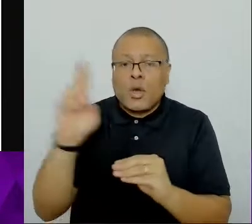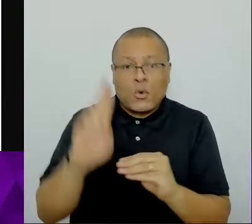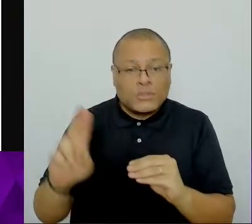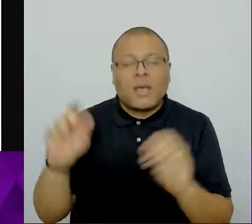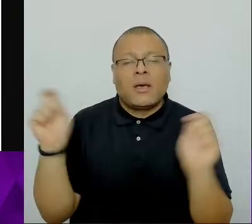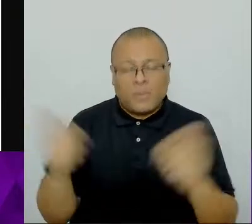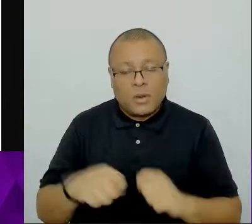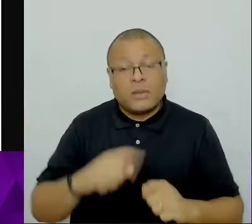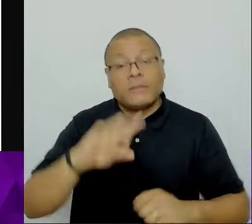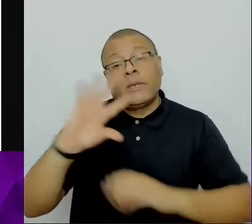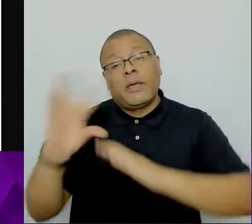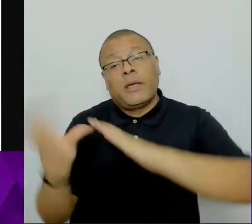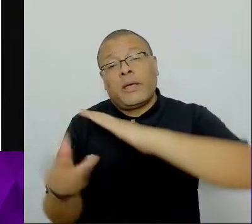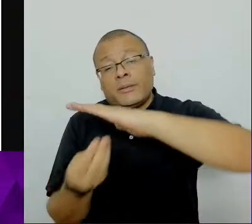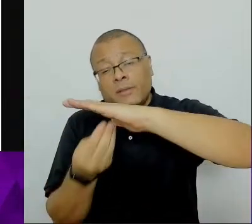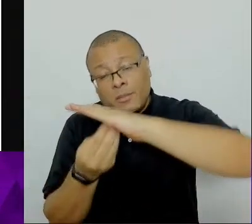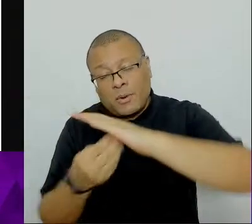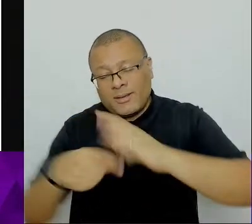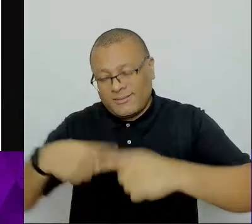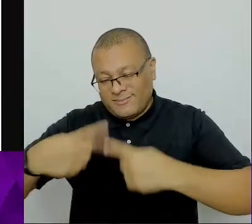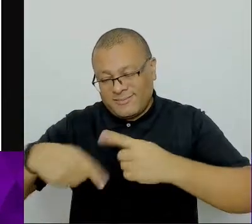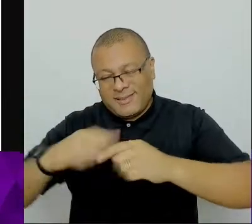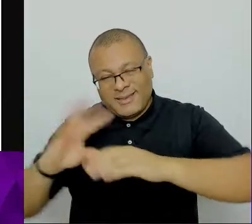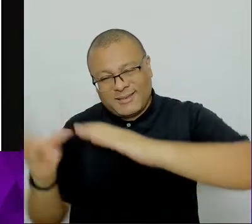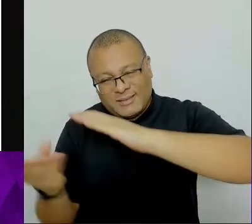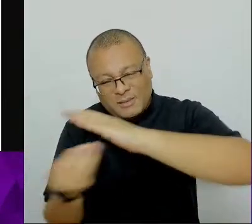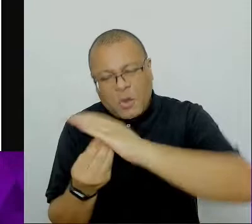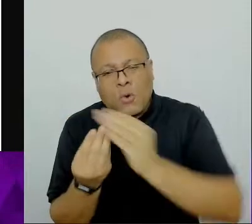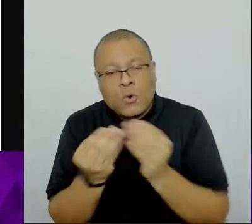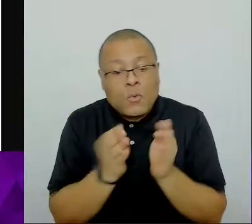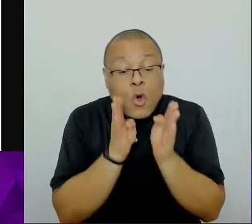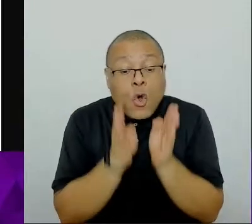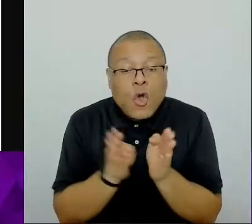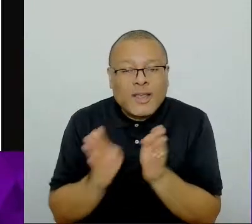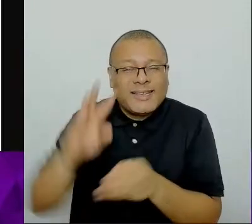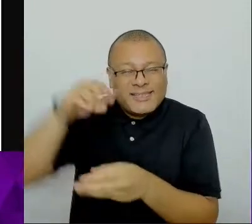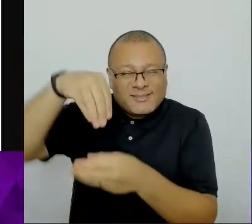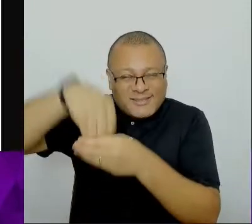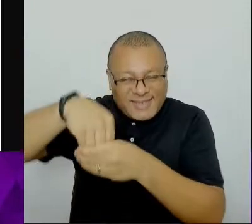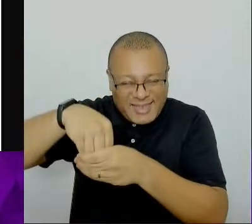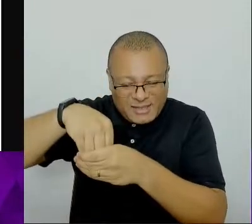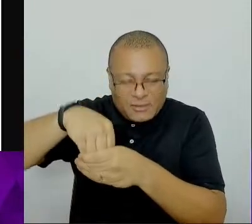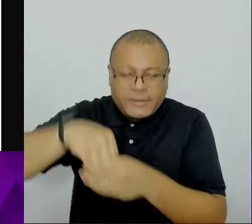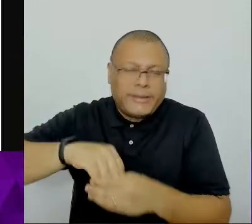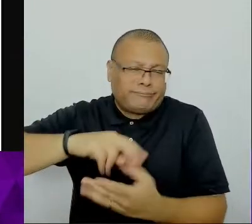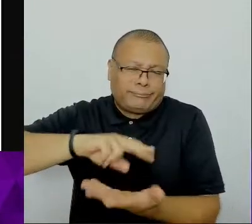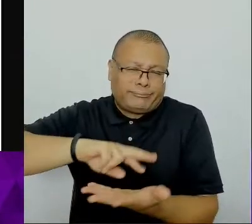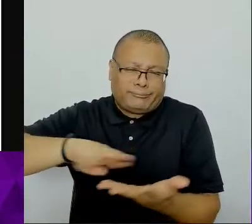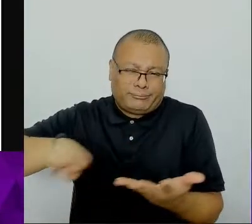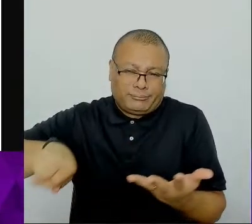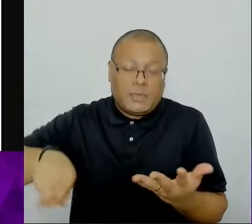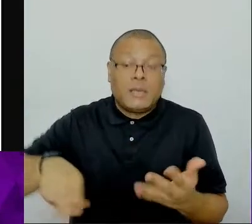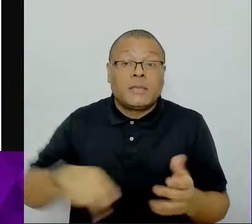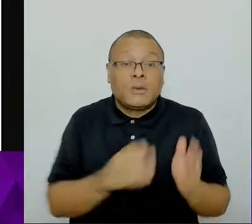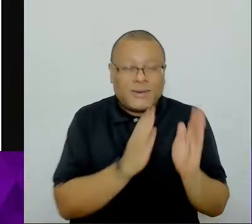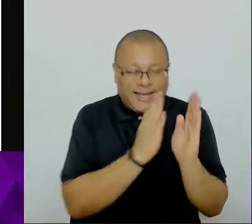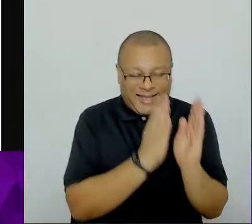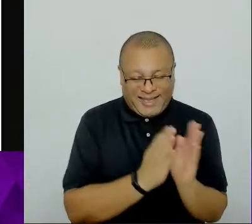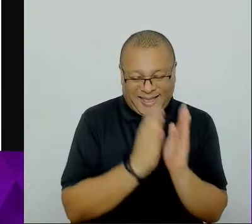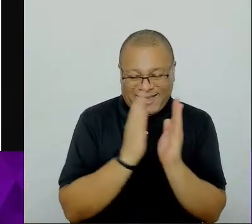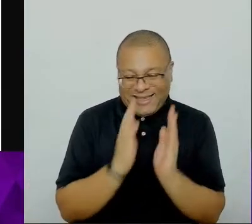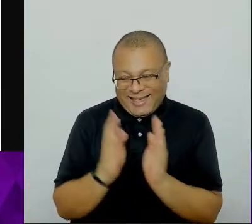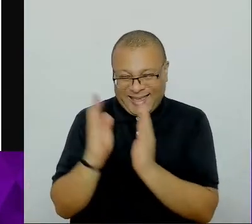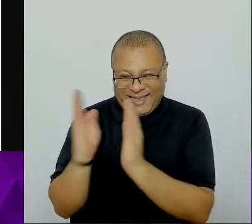de deploy, como que eu orquestro esses modelos e tudo mais. Então, todo esse pipeline,